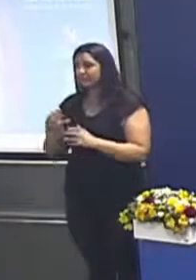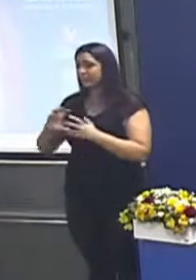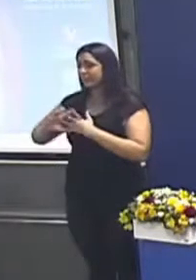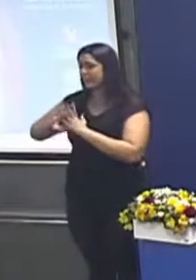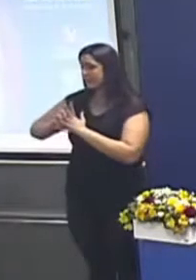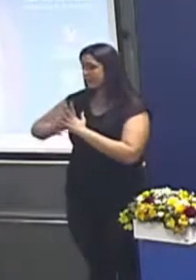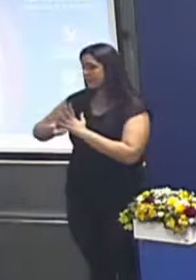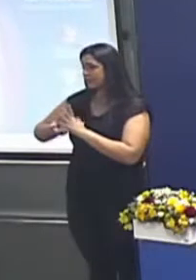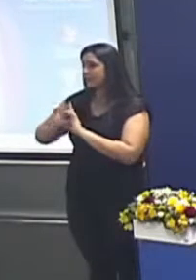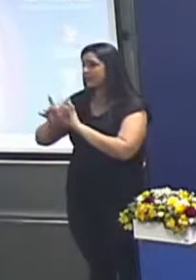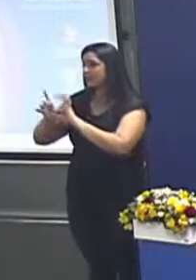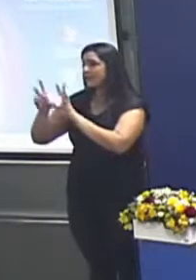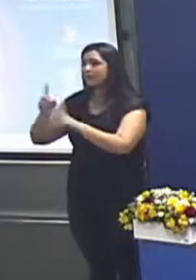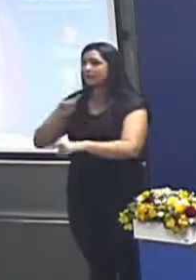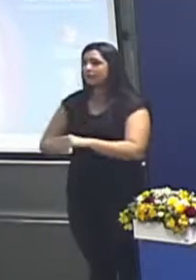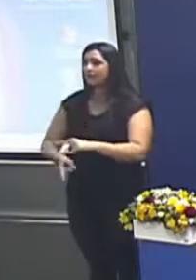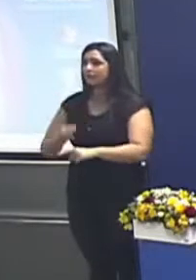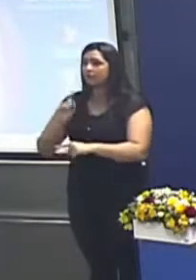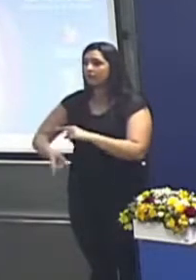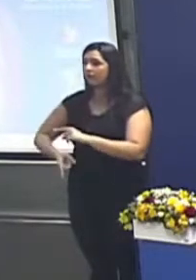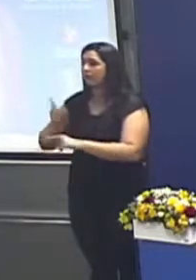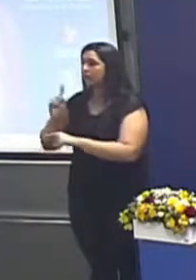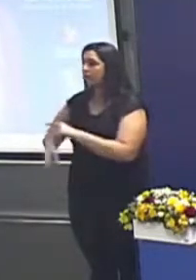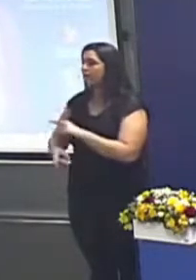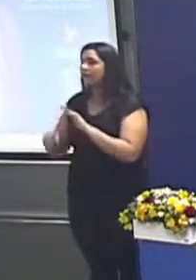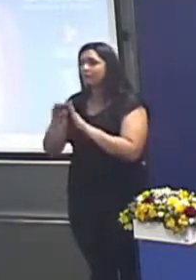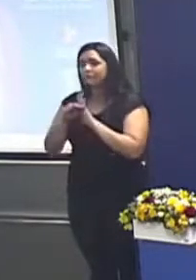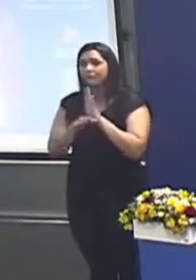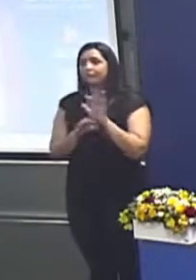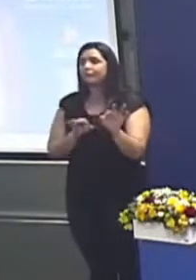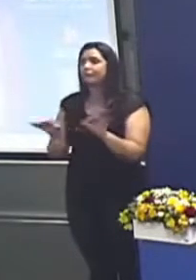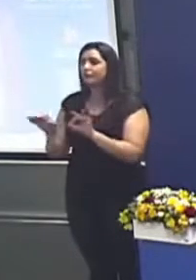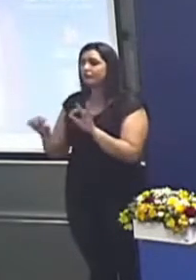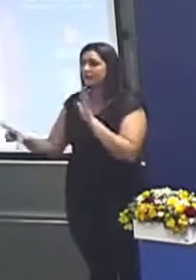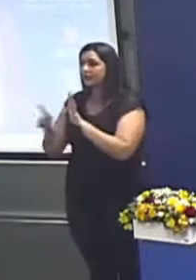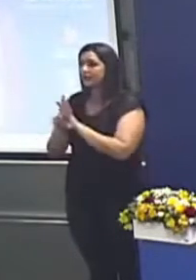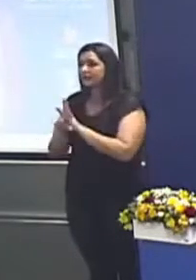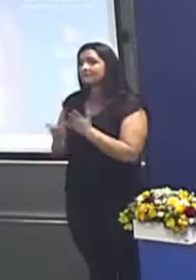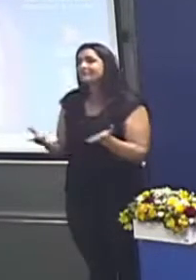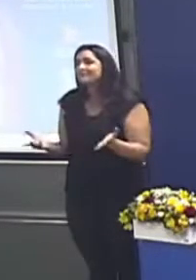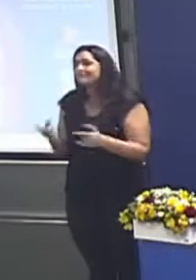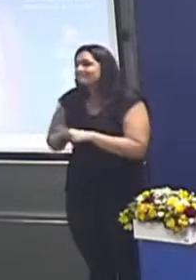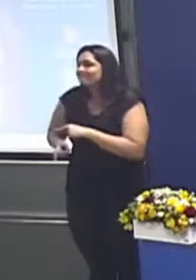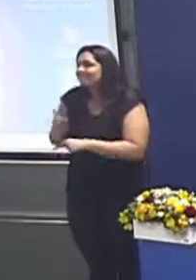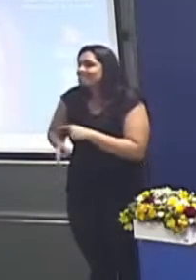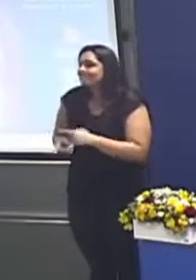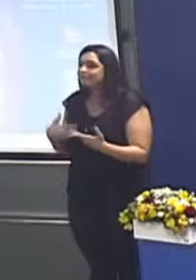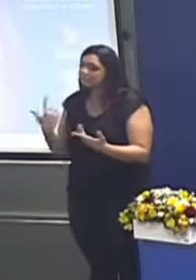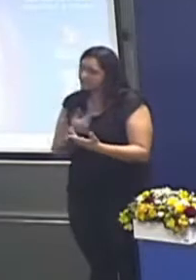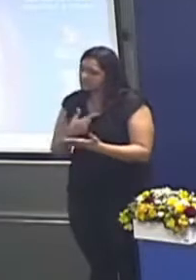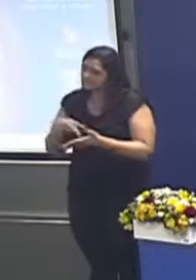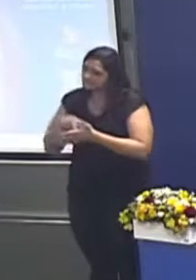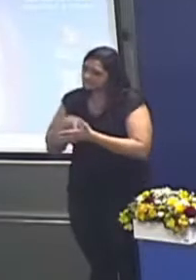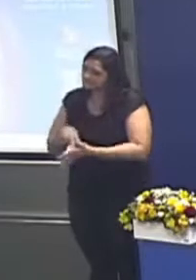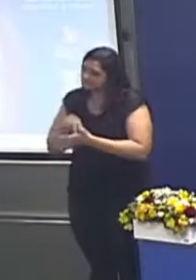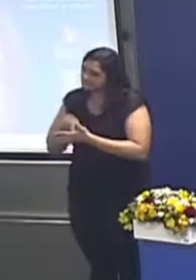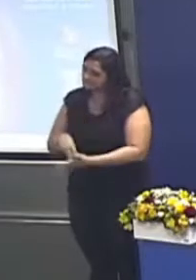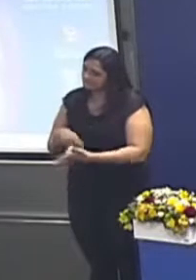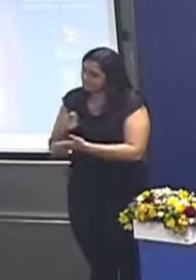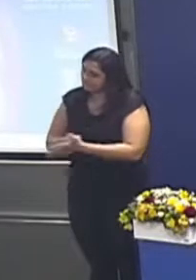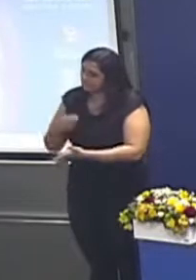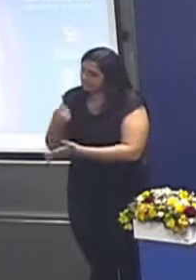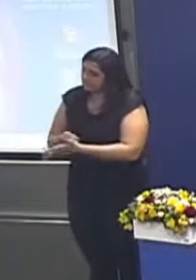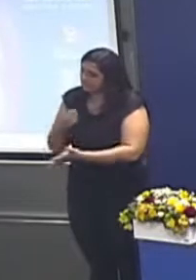liberais têm vetado a possibilidade do projeto de lei se encaminhar. Mas sigamos fortes na